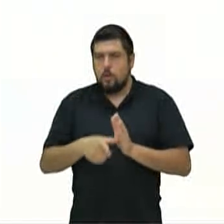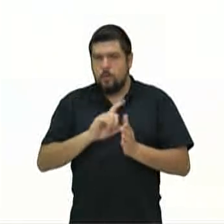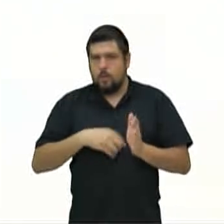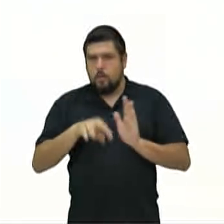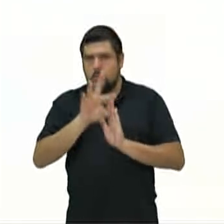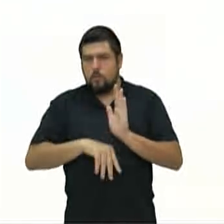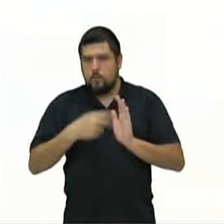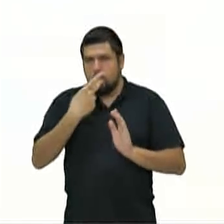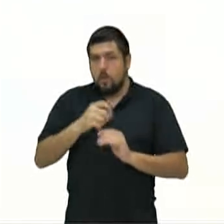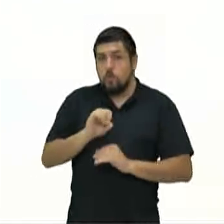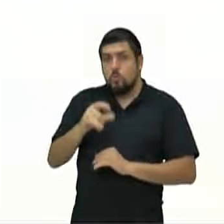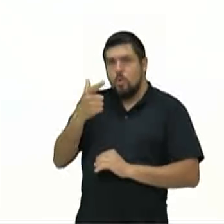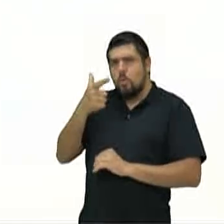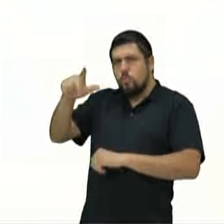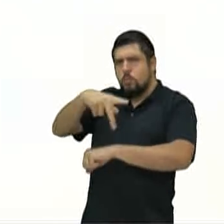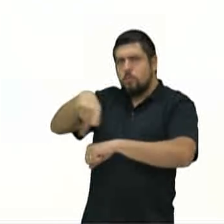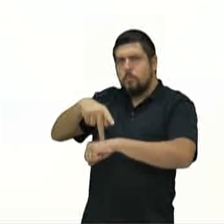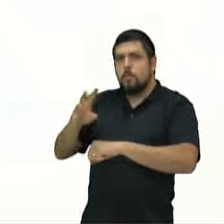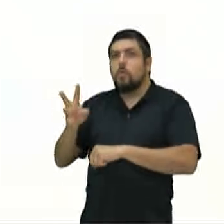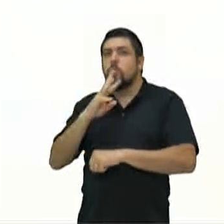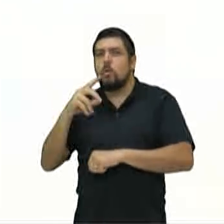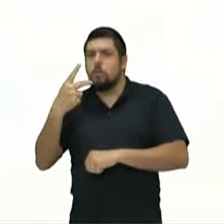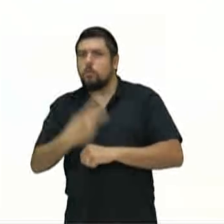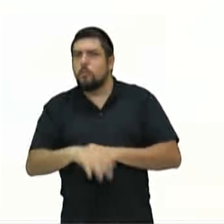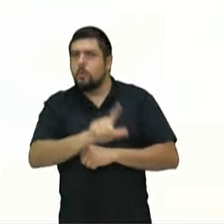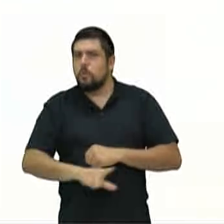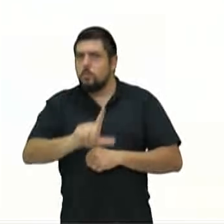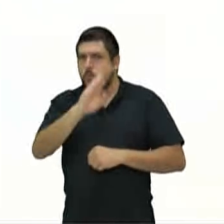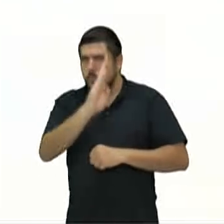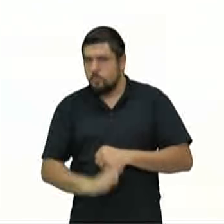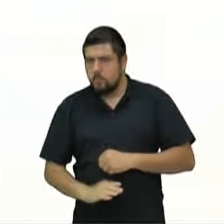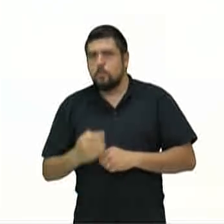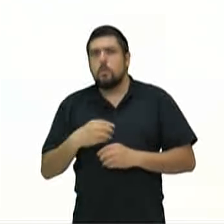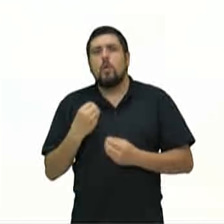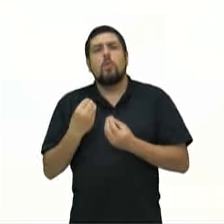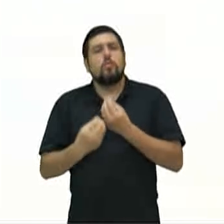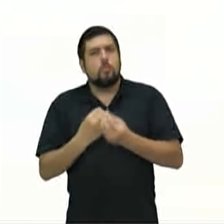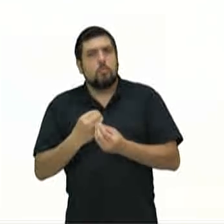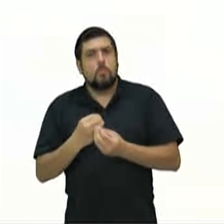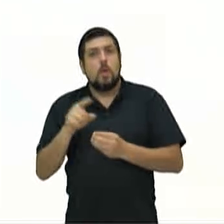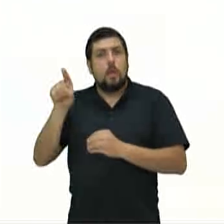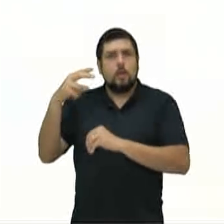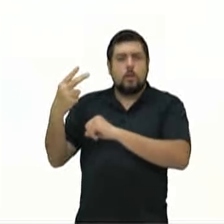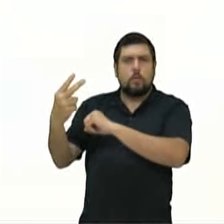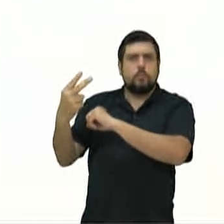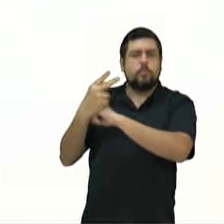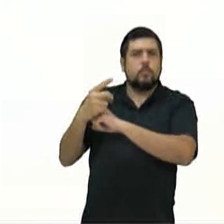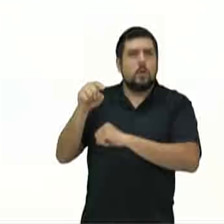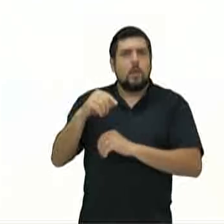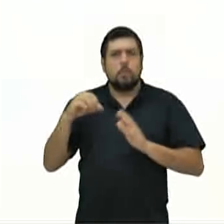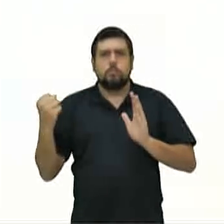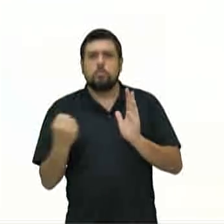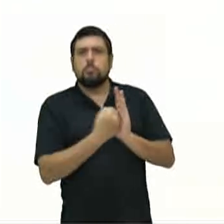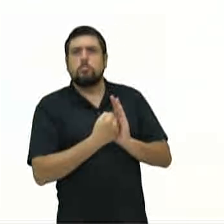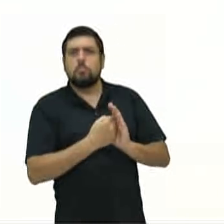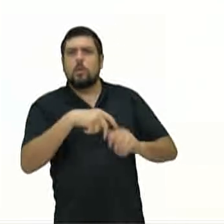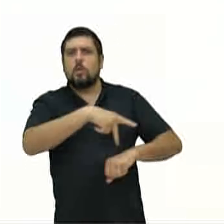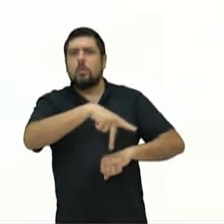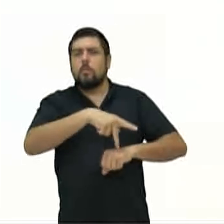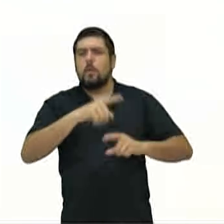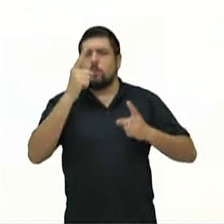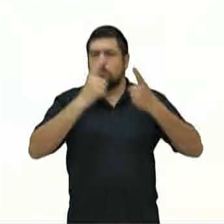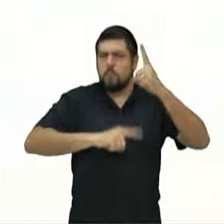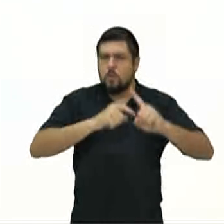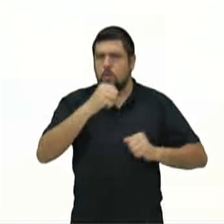outros países conhecessem a obra literária brasileira, talvez desconstituísse a imagem de país do carnaval e do futebol. Reparem o